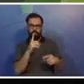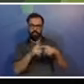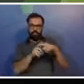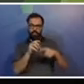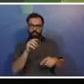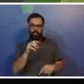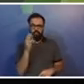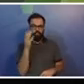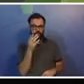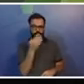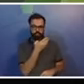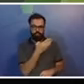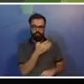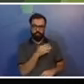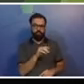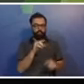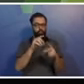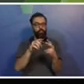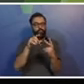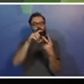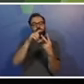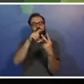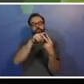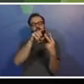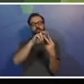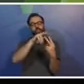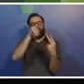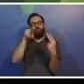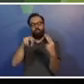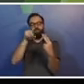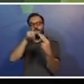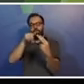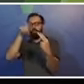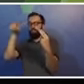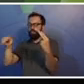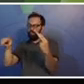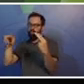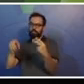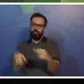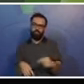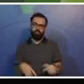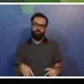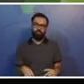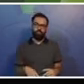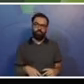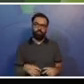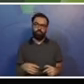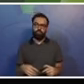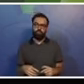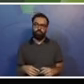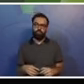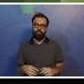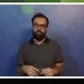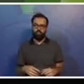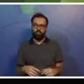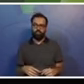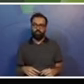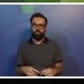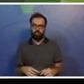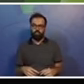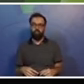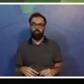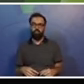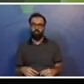26. Faz a distributiva, ó. O 2 vai multiplicar o D, mas mantém o sinal que está ali no